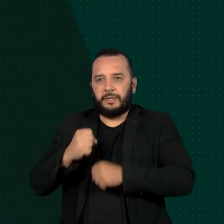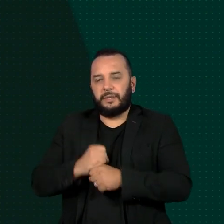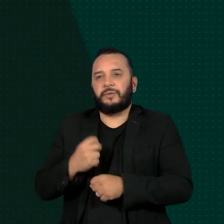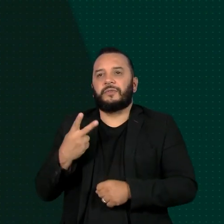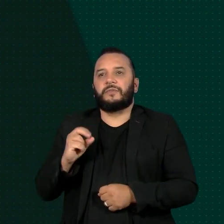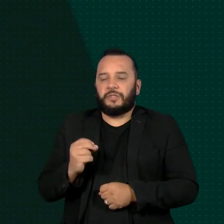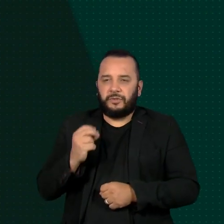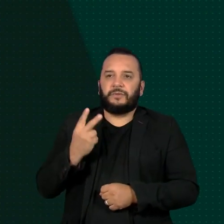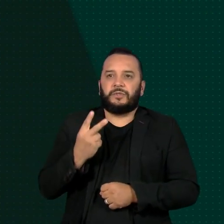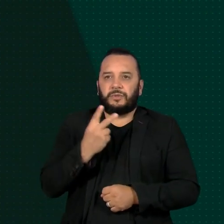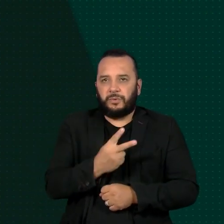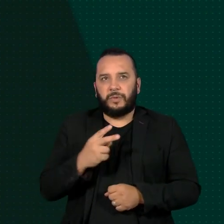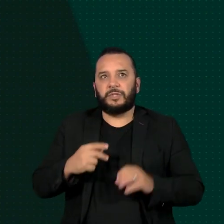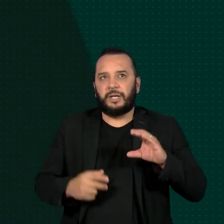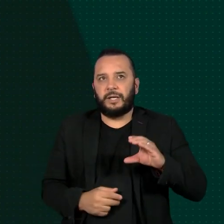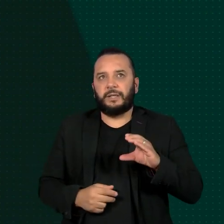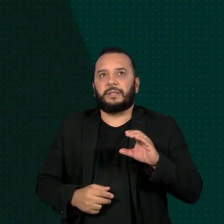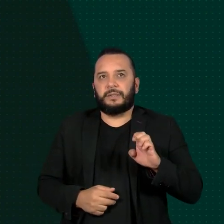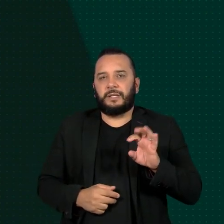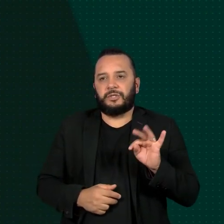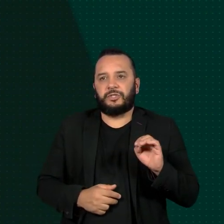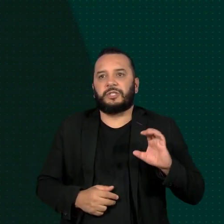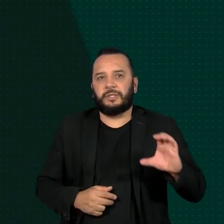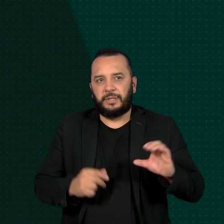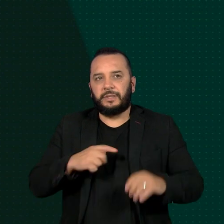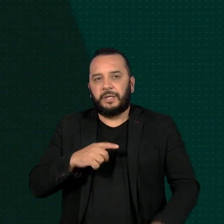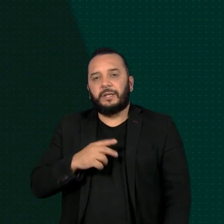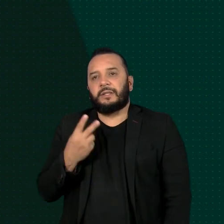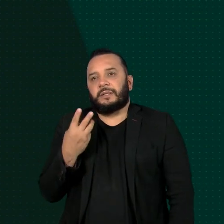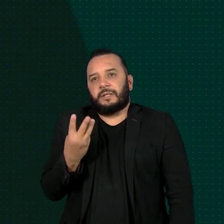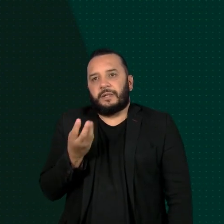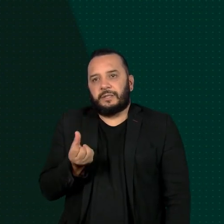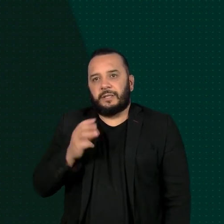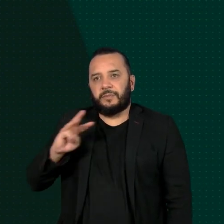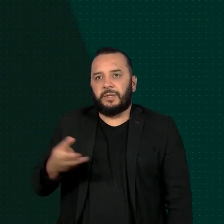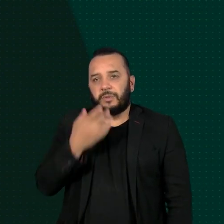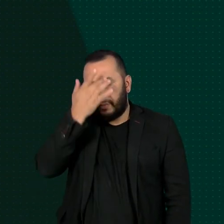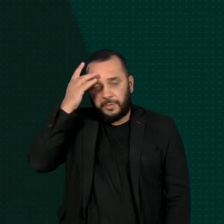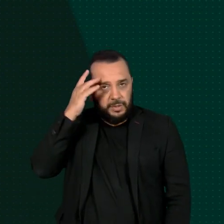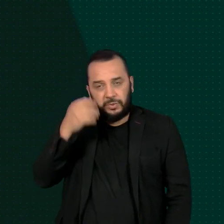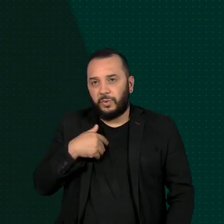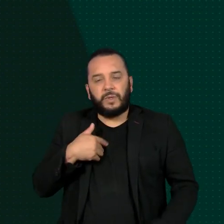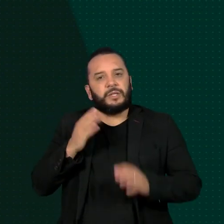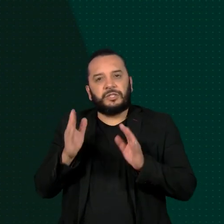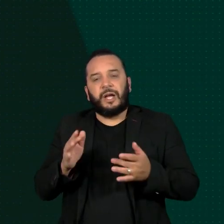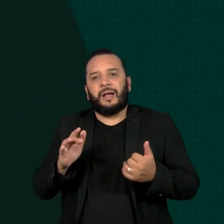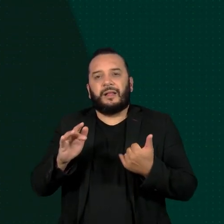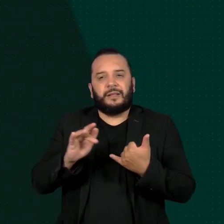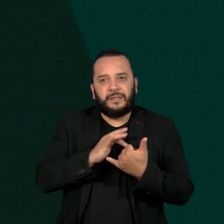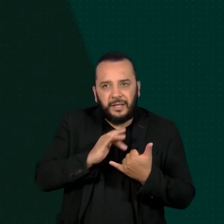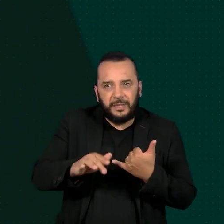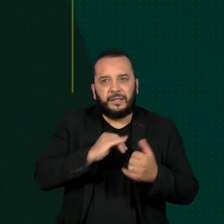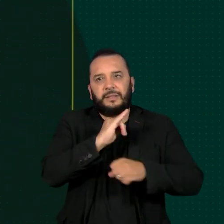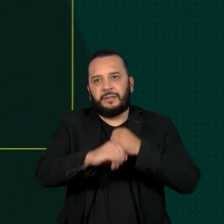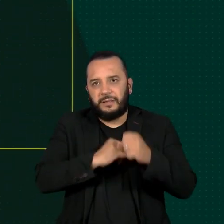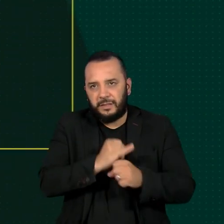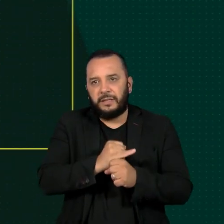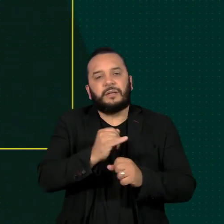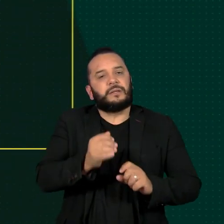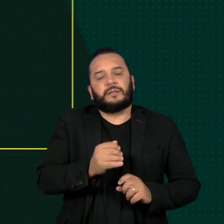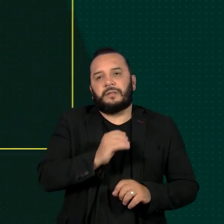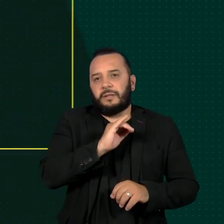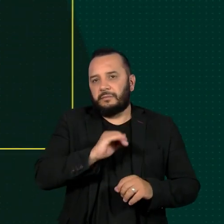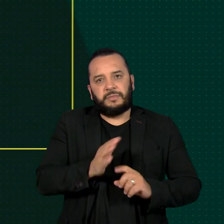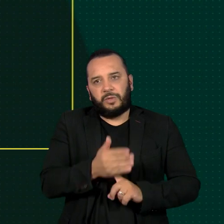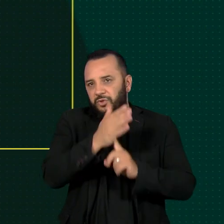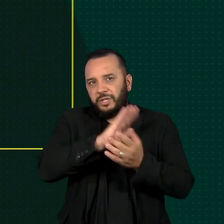pelo cetic.br, 36 milhões de brasileiros ainda estão fora do mundo digital. Deste total,